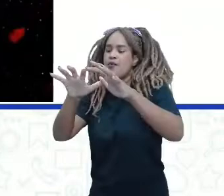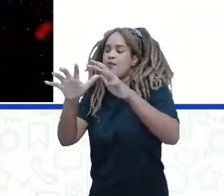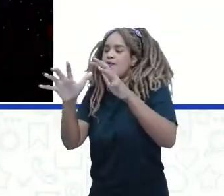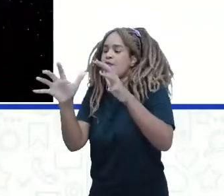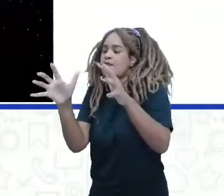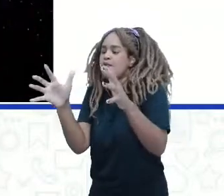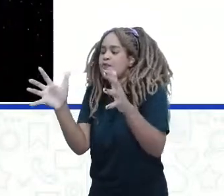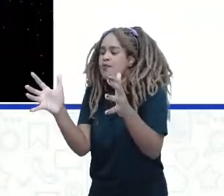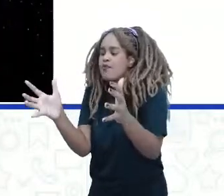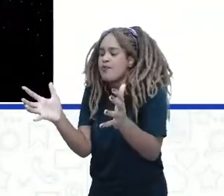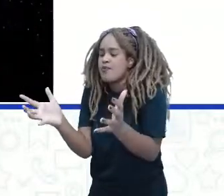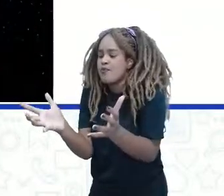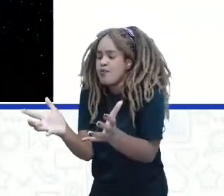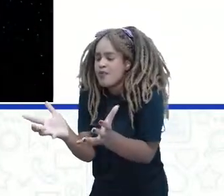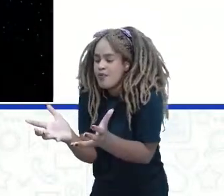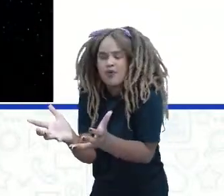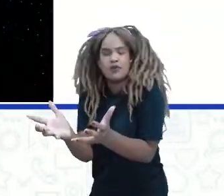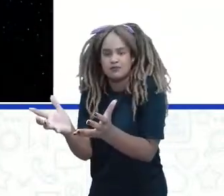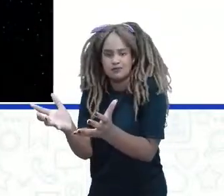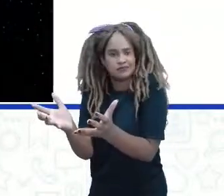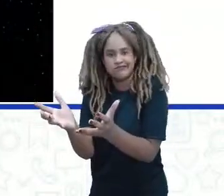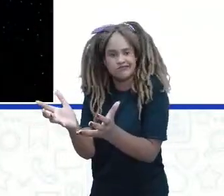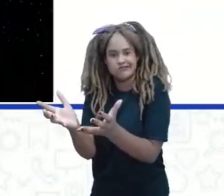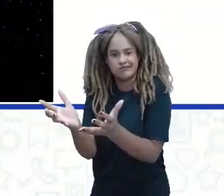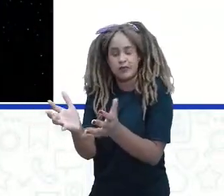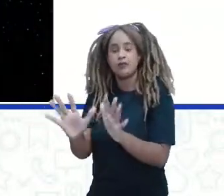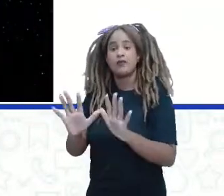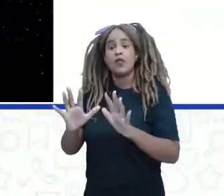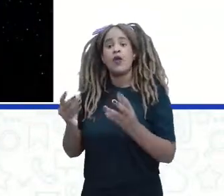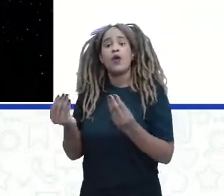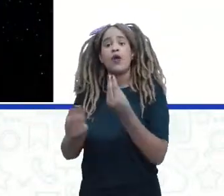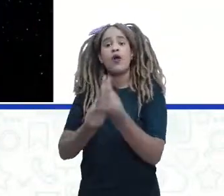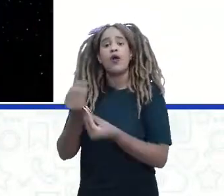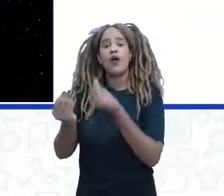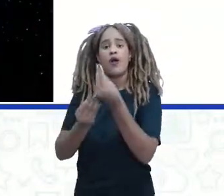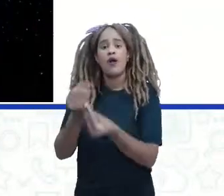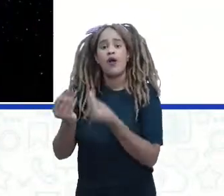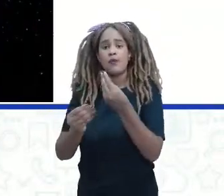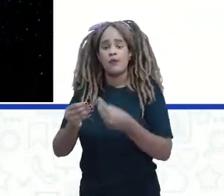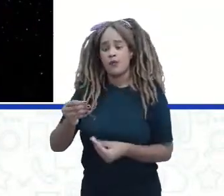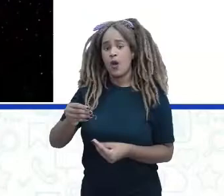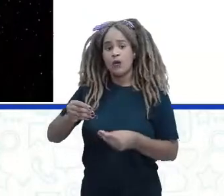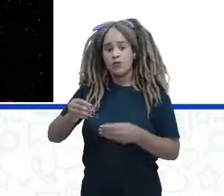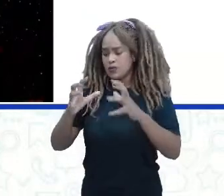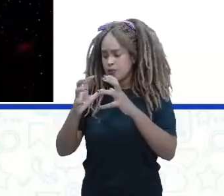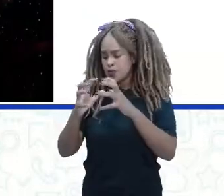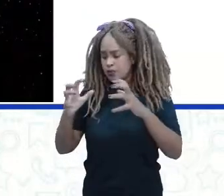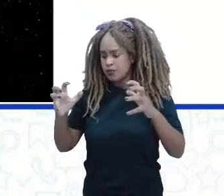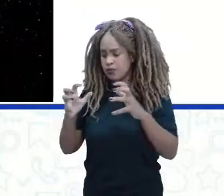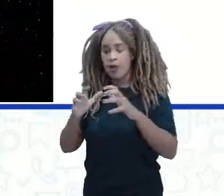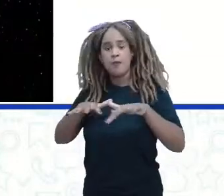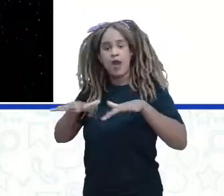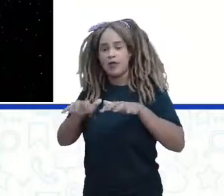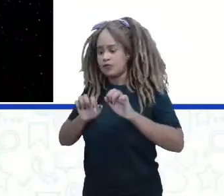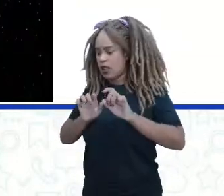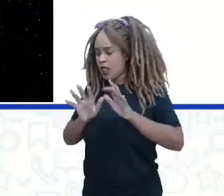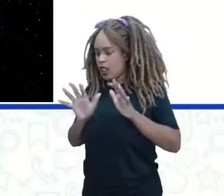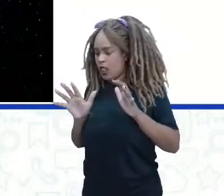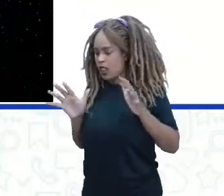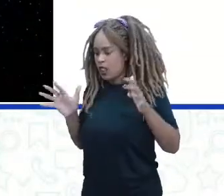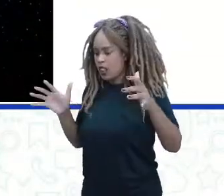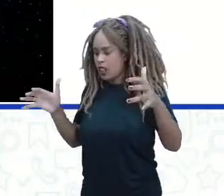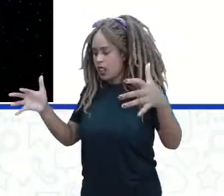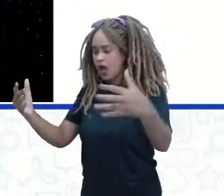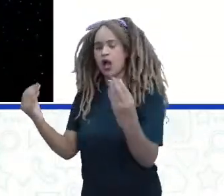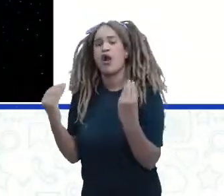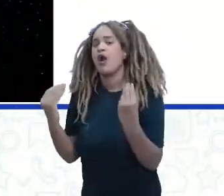pensa. Então, como é que todas essas ondas magnéticas fazem esse movimento, né? É algo fantástico, gente.